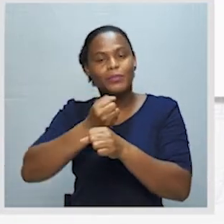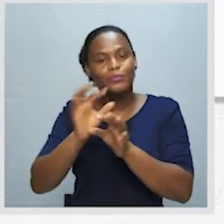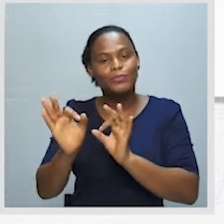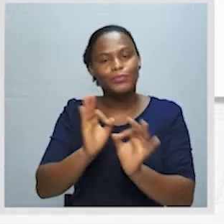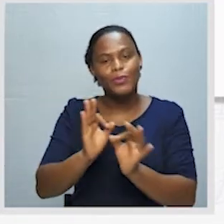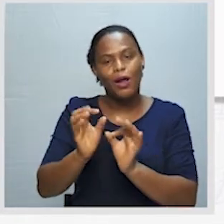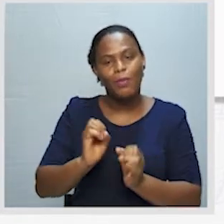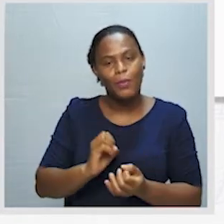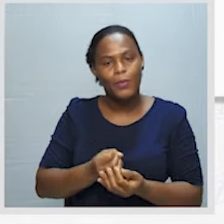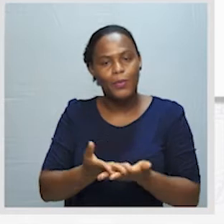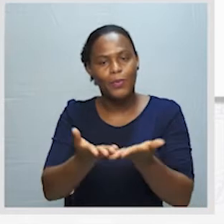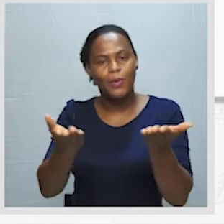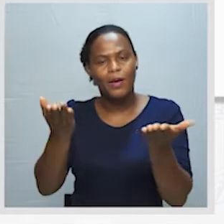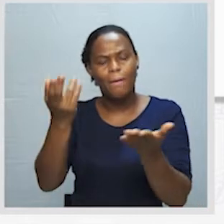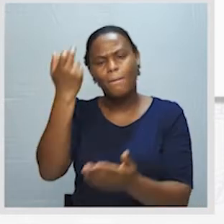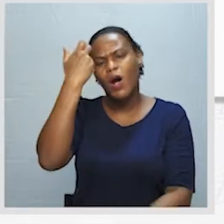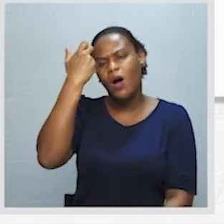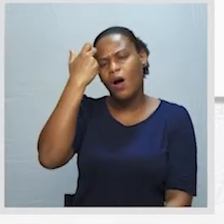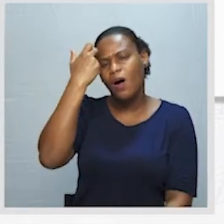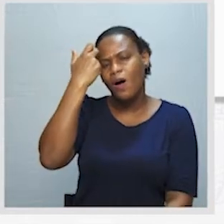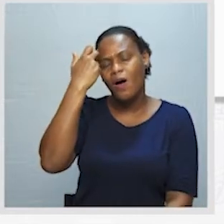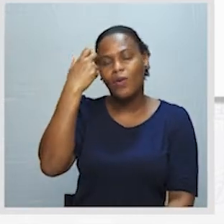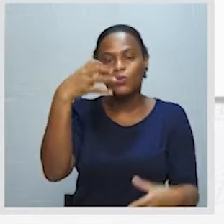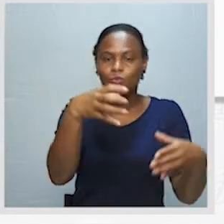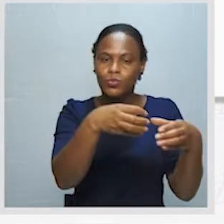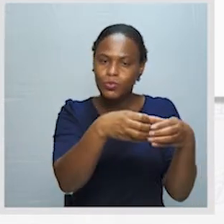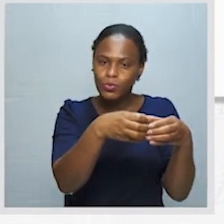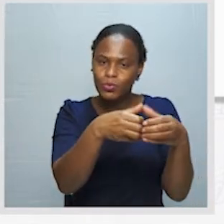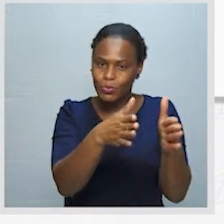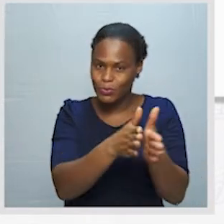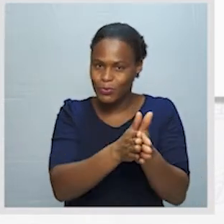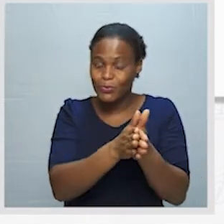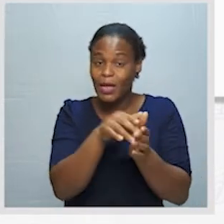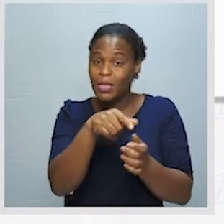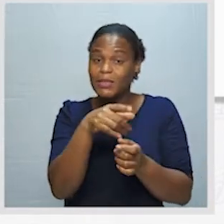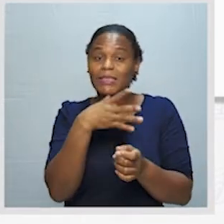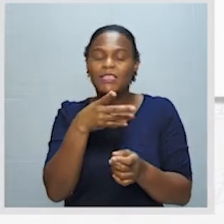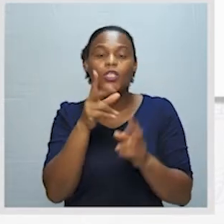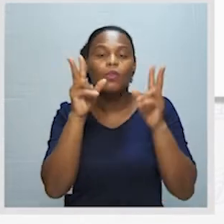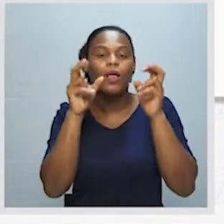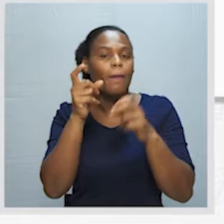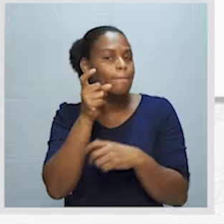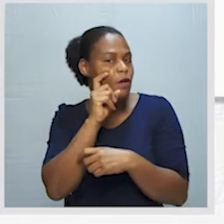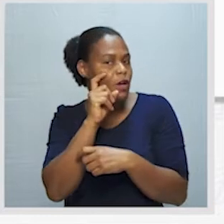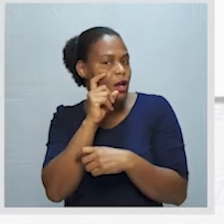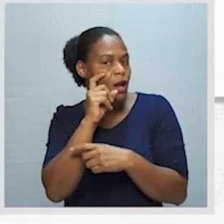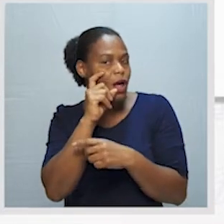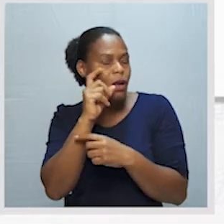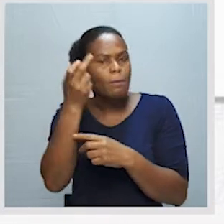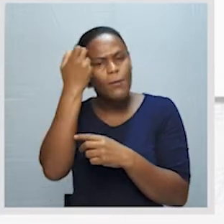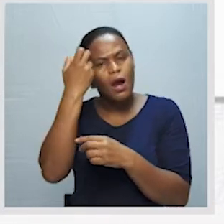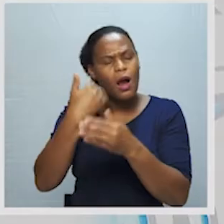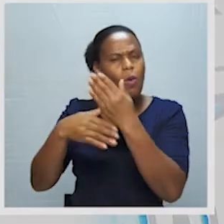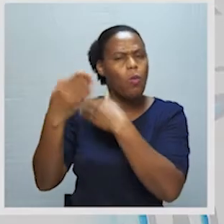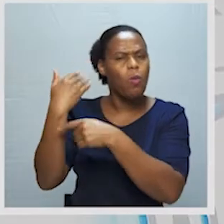na transmissão da memória coletiva, isto é, a preservação do património